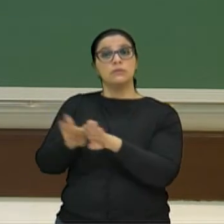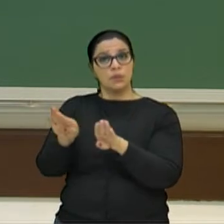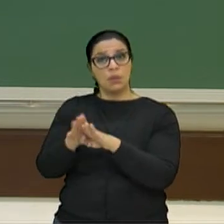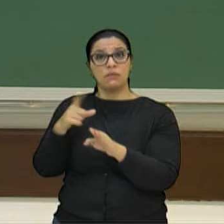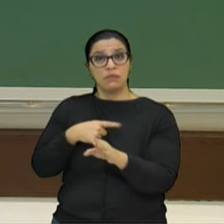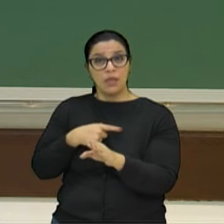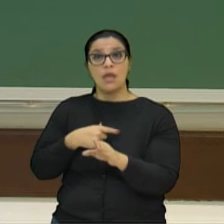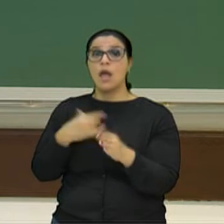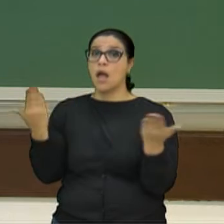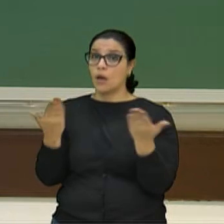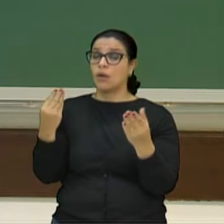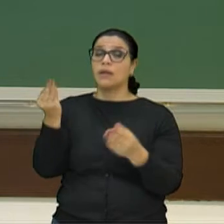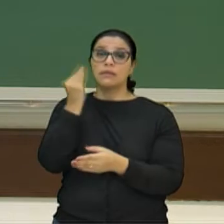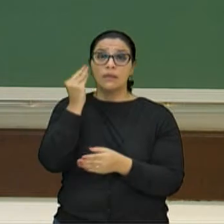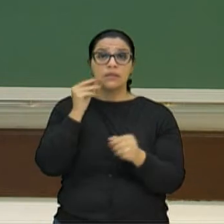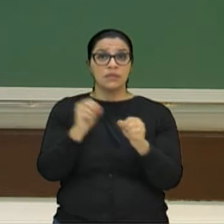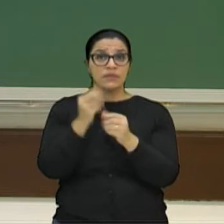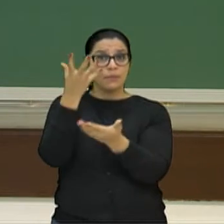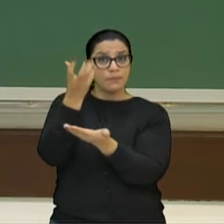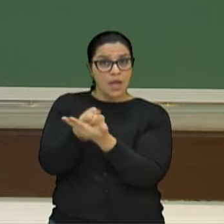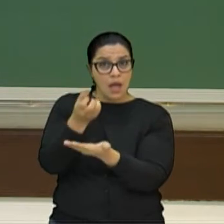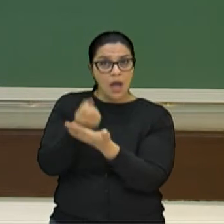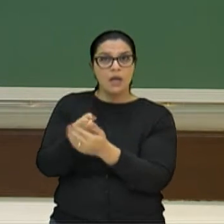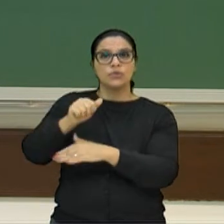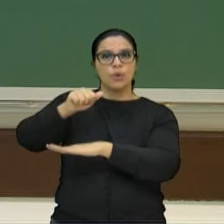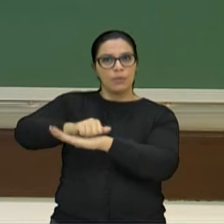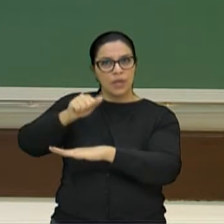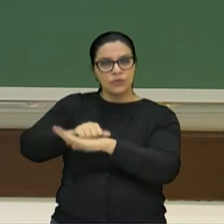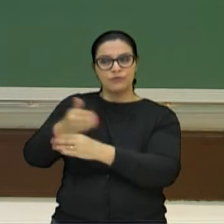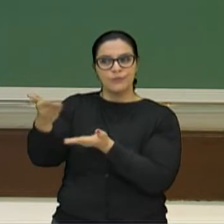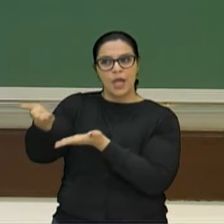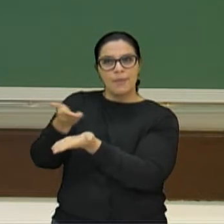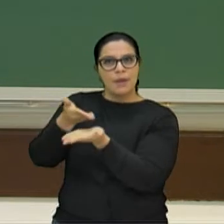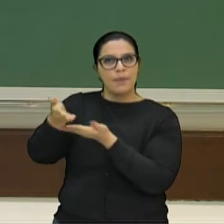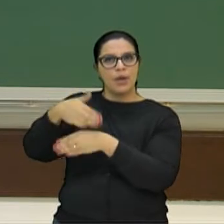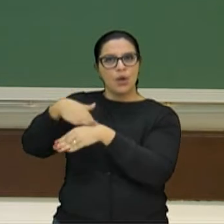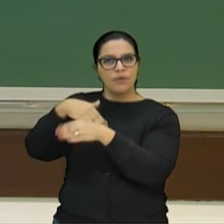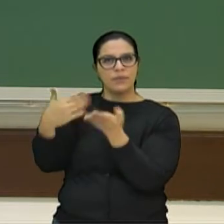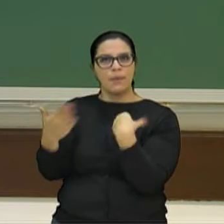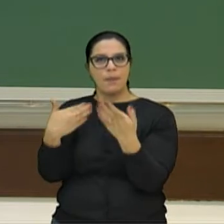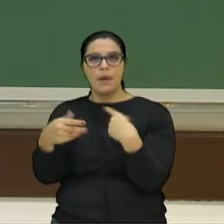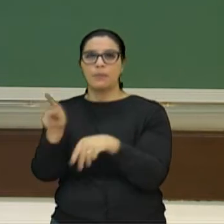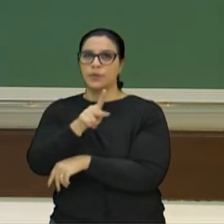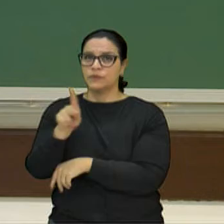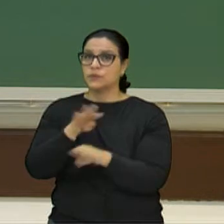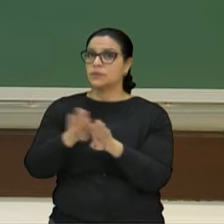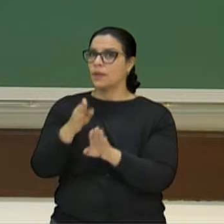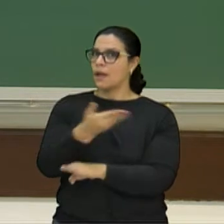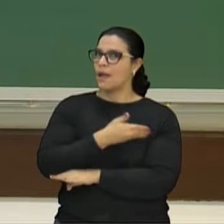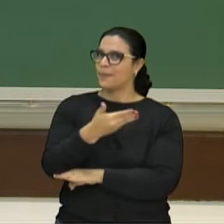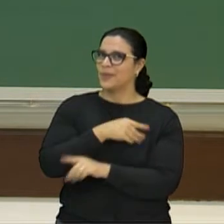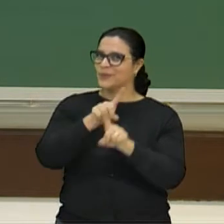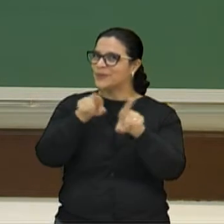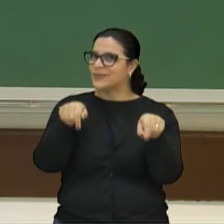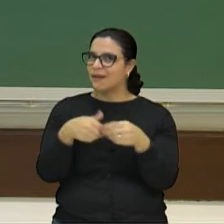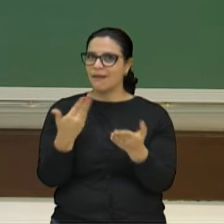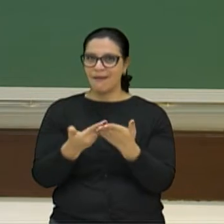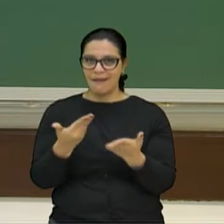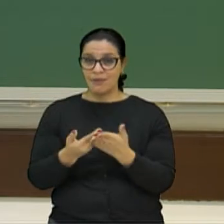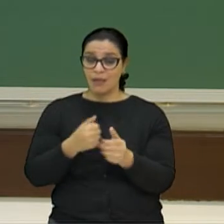tem, procura fazer o seu download, baixa, instala, vai interagindo com os professores e com os seus colegas que